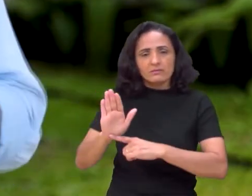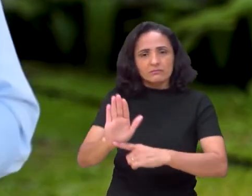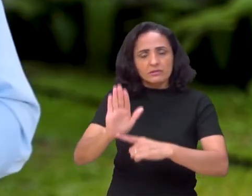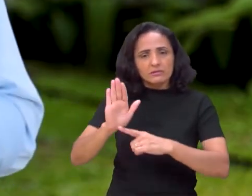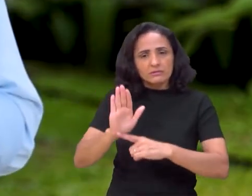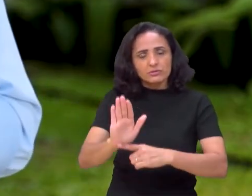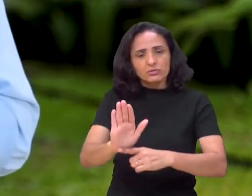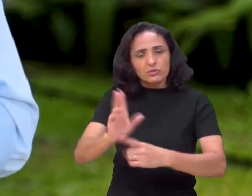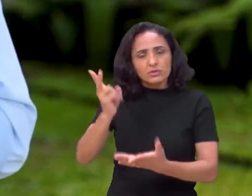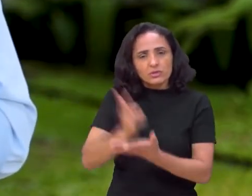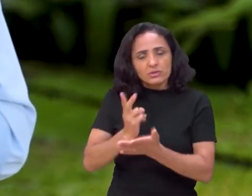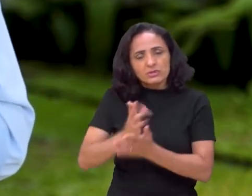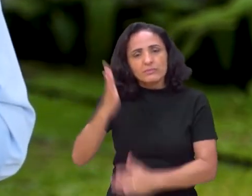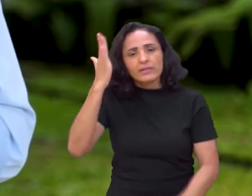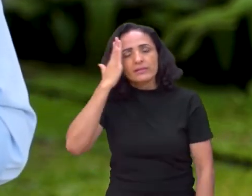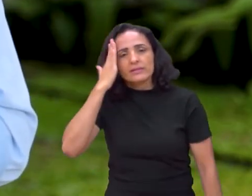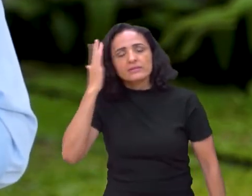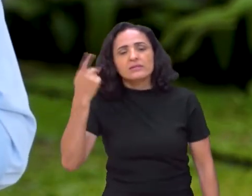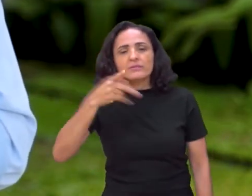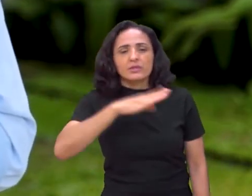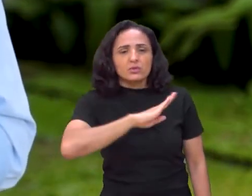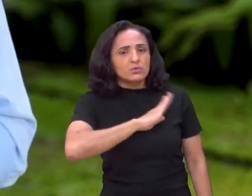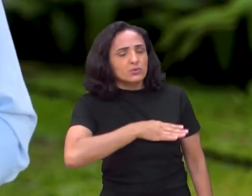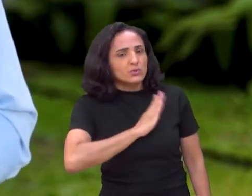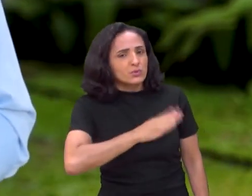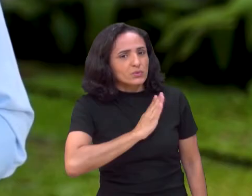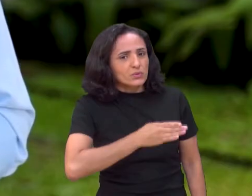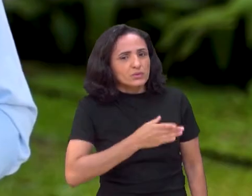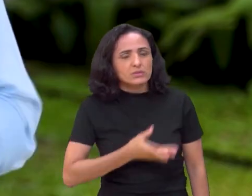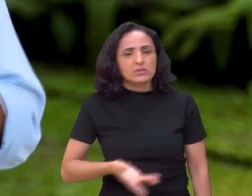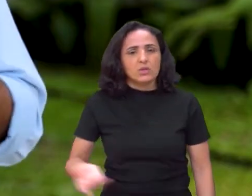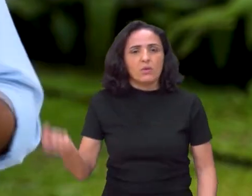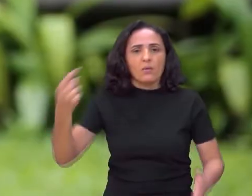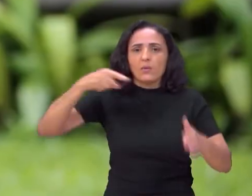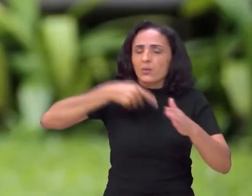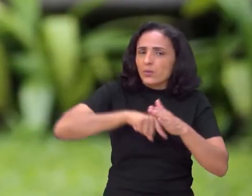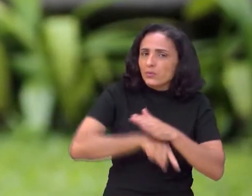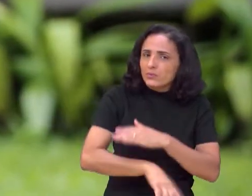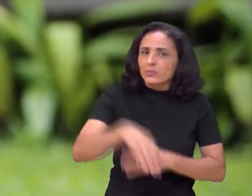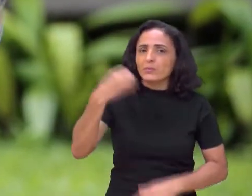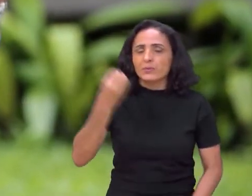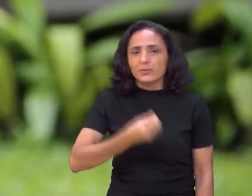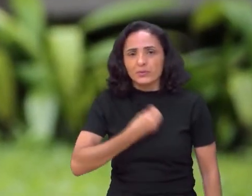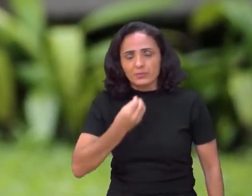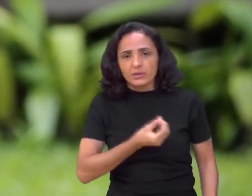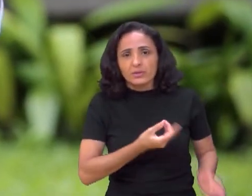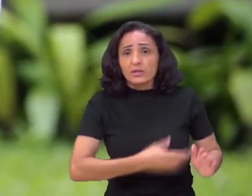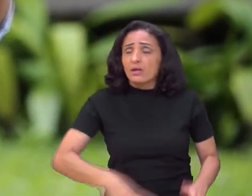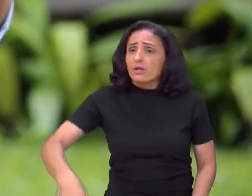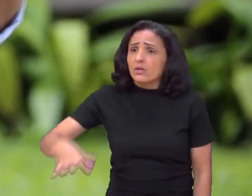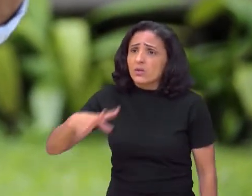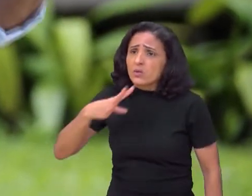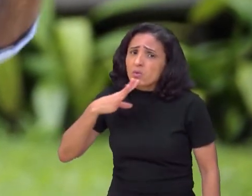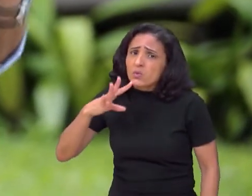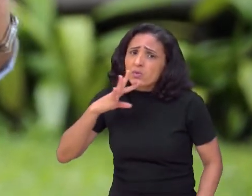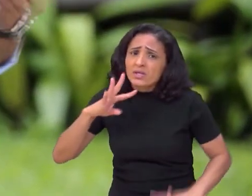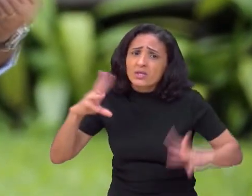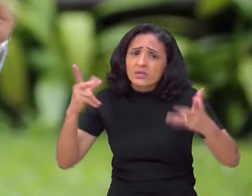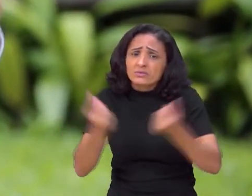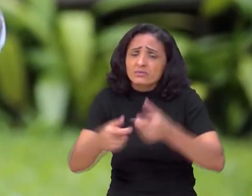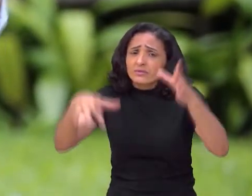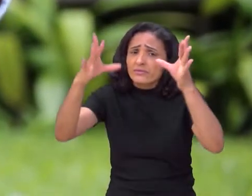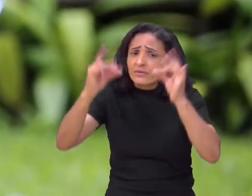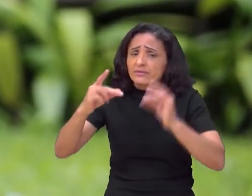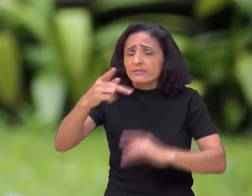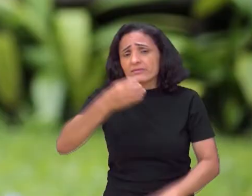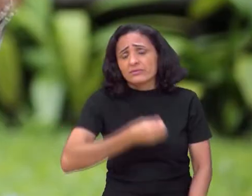que sabe o que vai dentro do nosso coração, da nossa alma, que conhece Deus e conhece a vontade de Deus para mim e